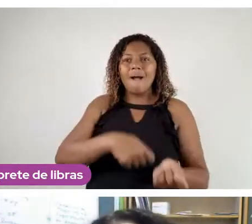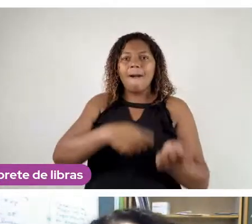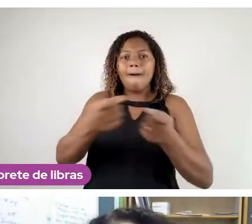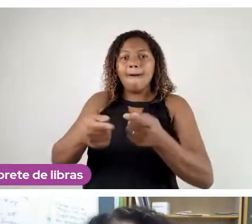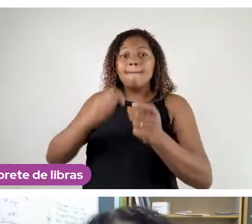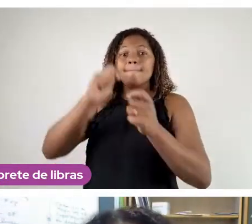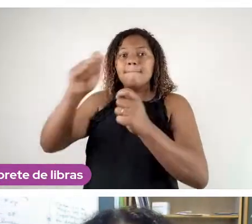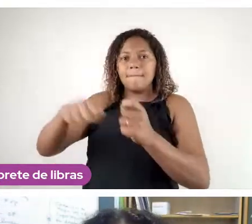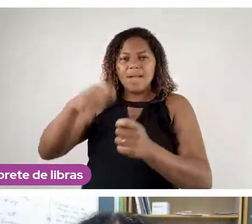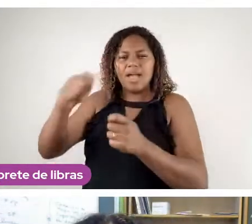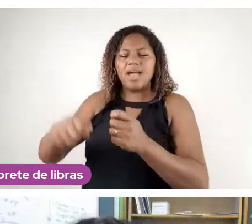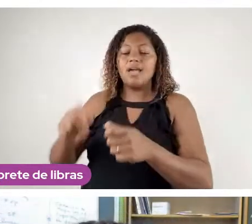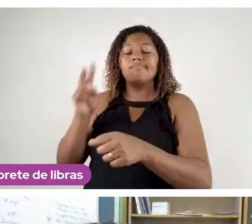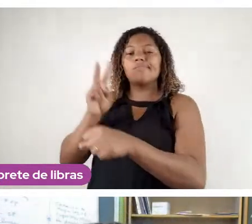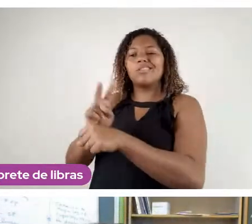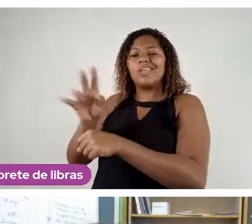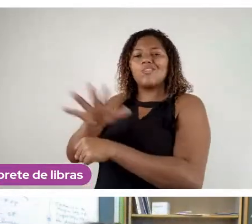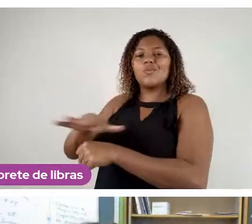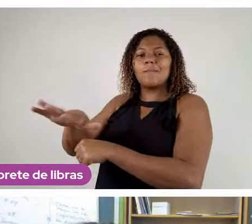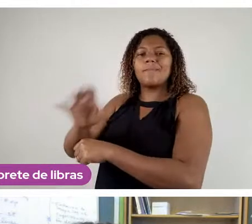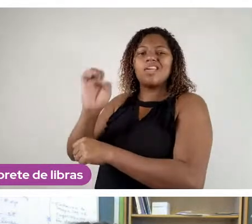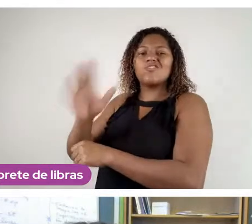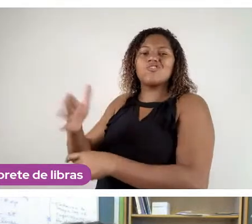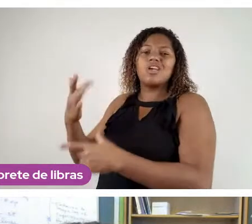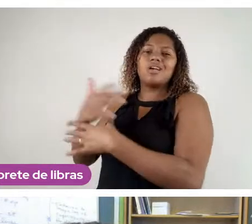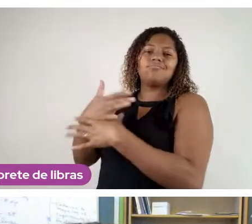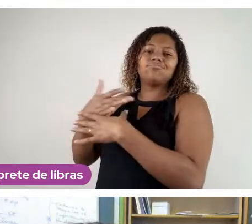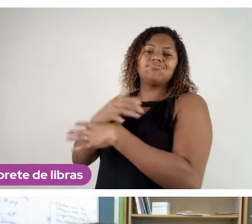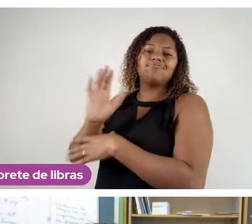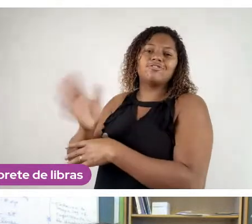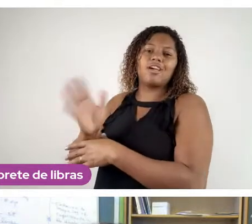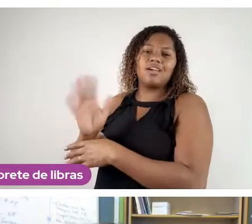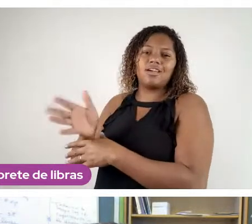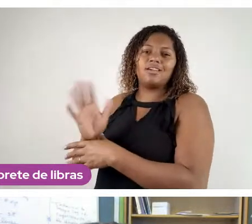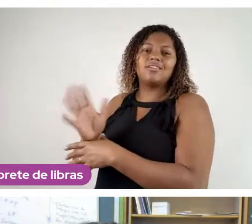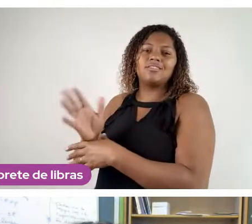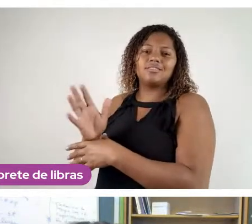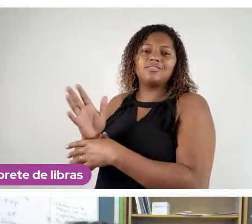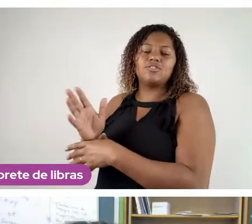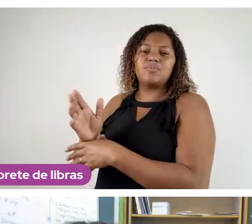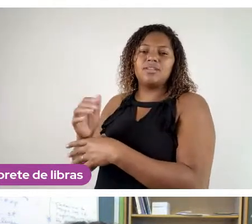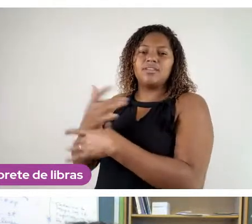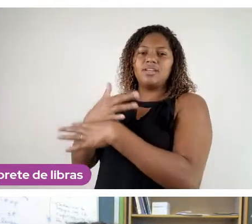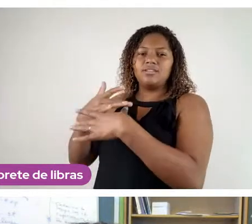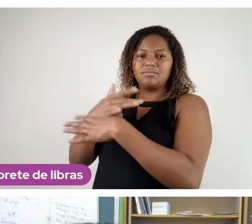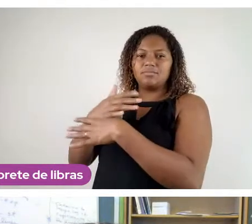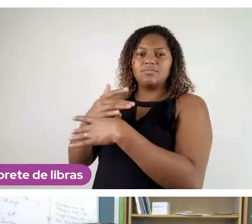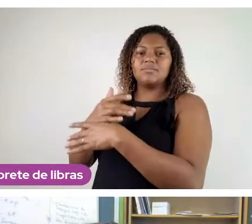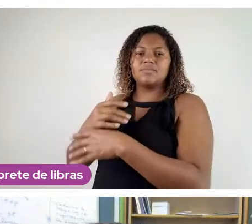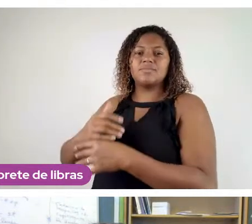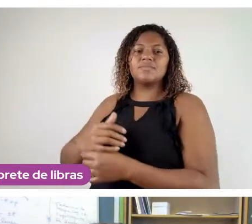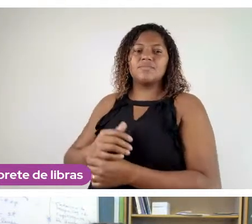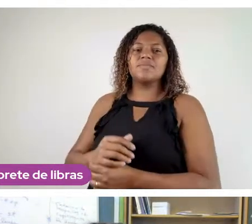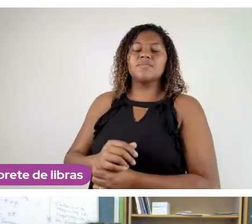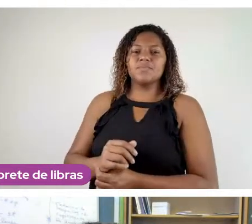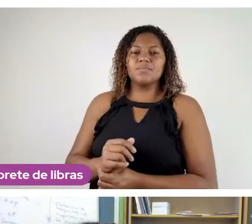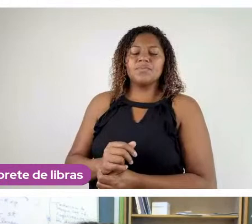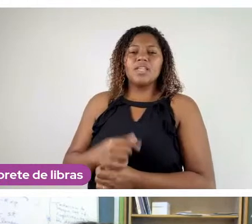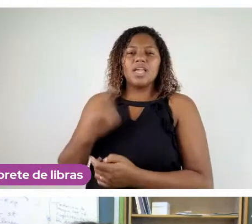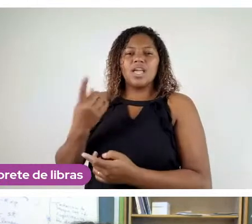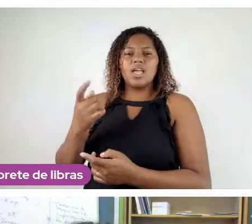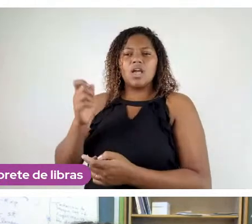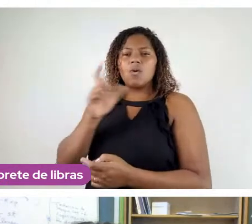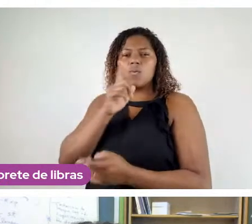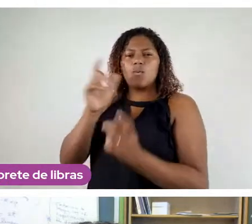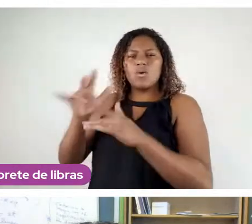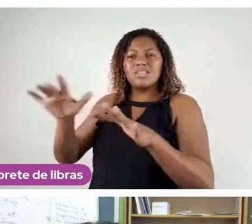ambientes já urbanizados, e até de uma urbanização excessiva, por exemplo, considerando que nós temos a